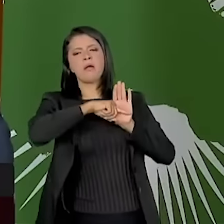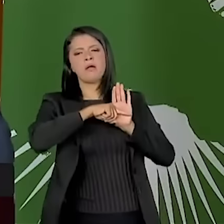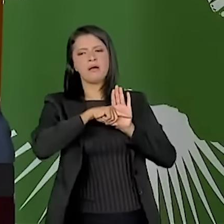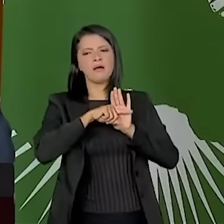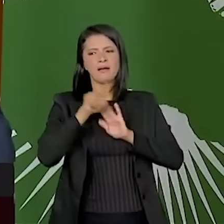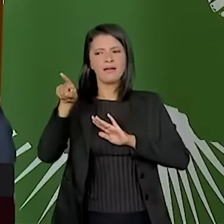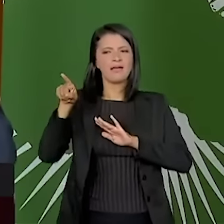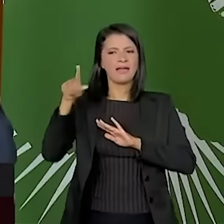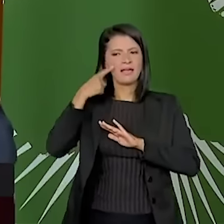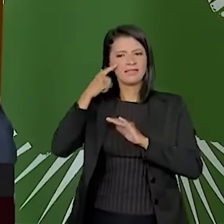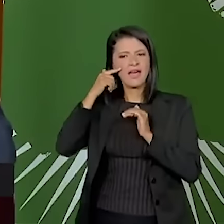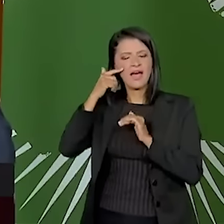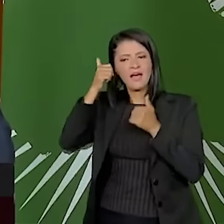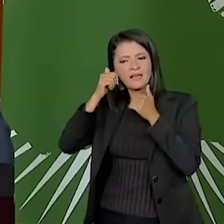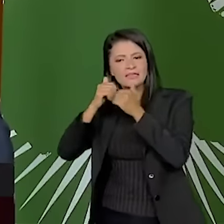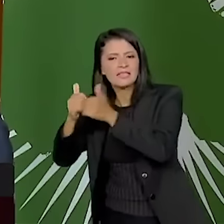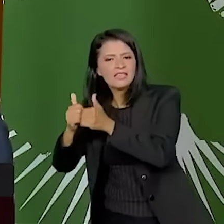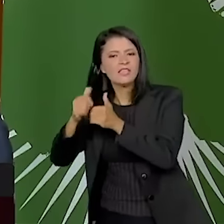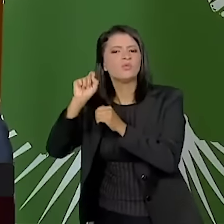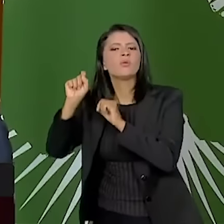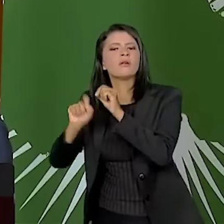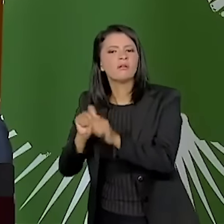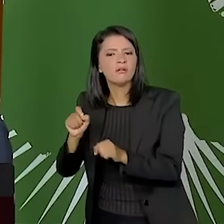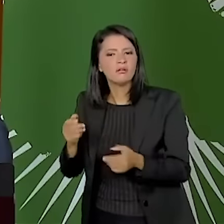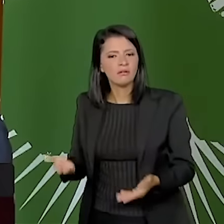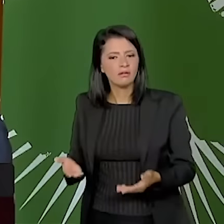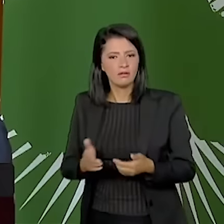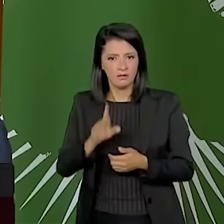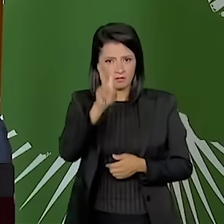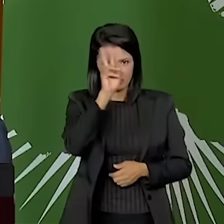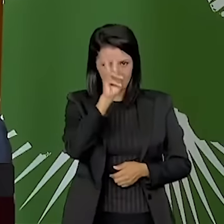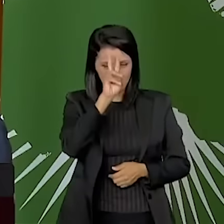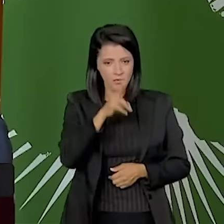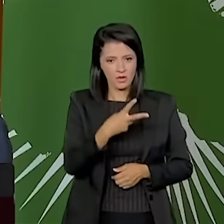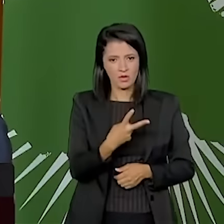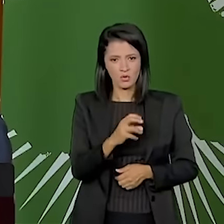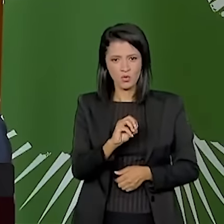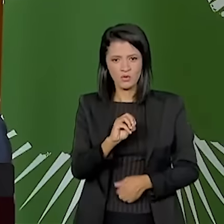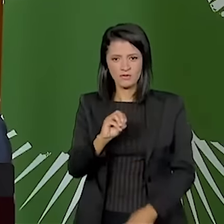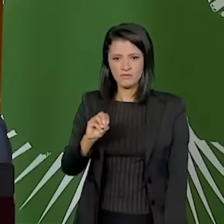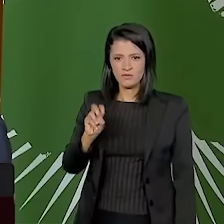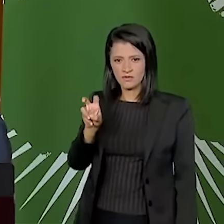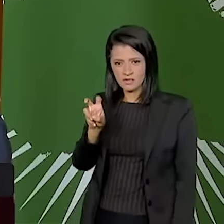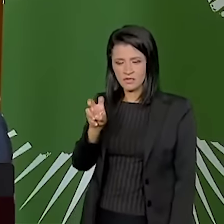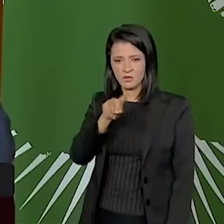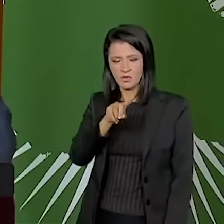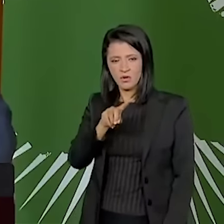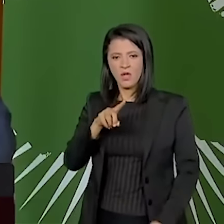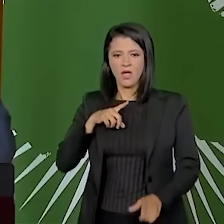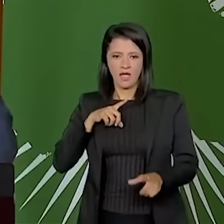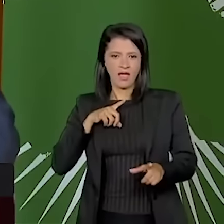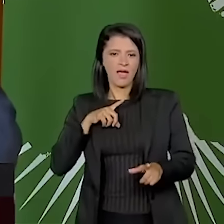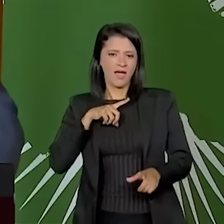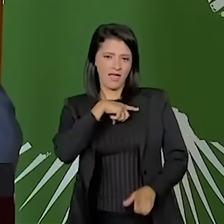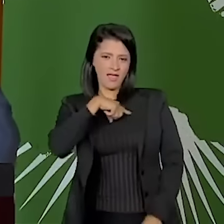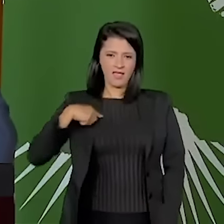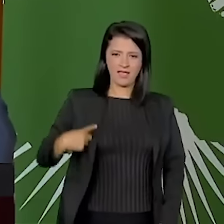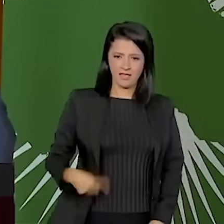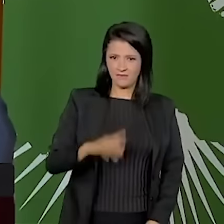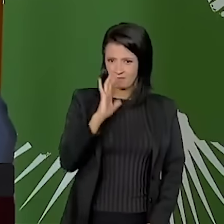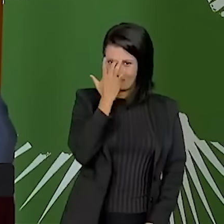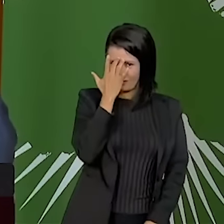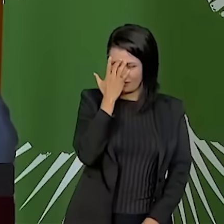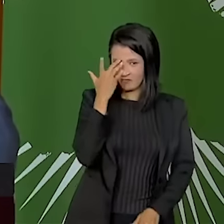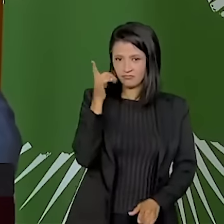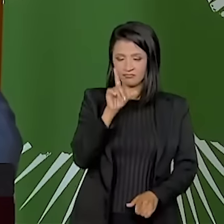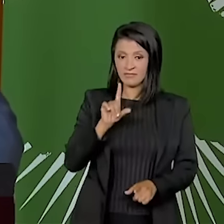graças a isso, sabe, vocês se lembram que em 2005 a China a Índia atingiu a primeira vez na vida a reserva